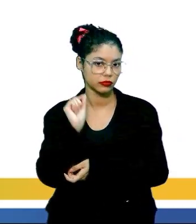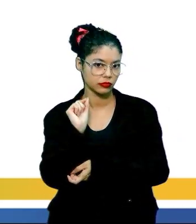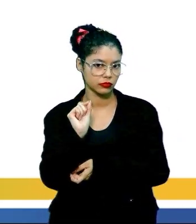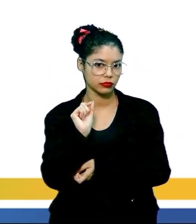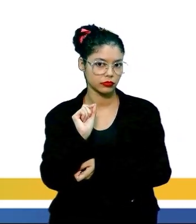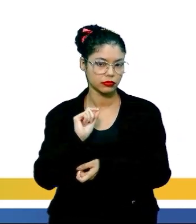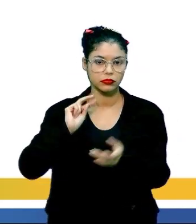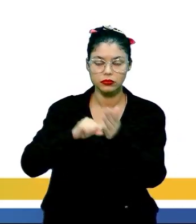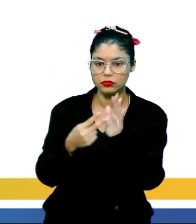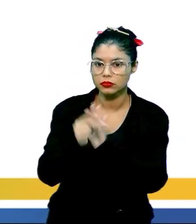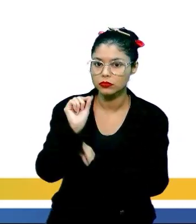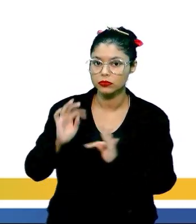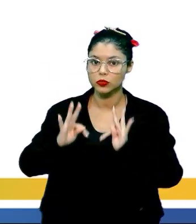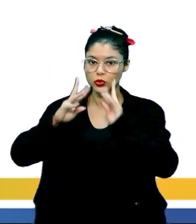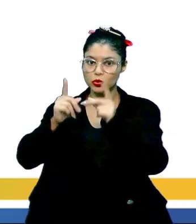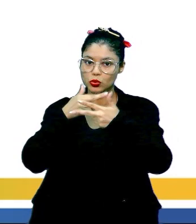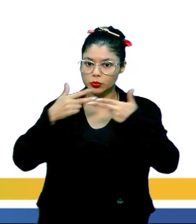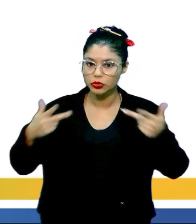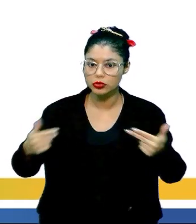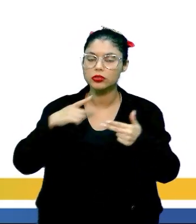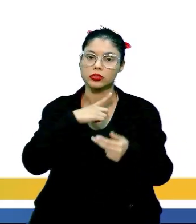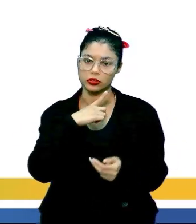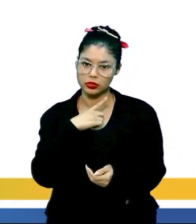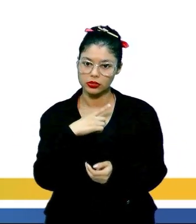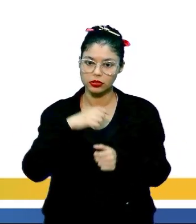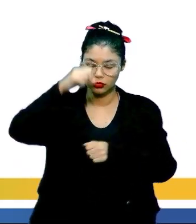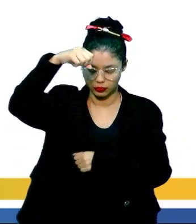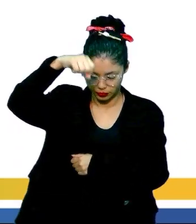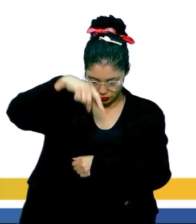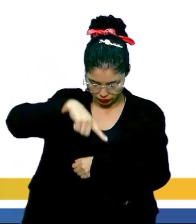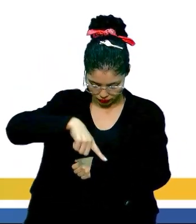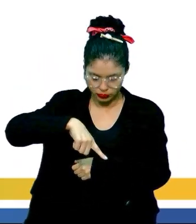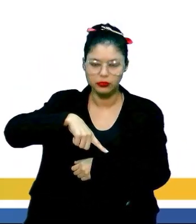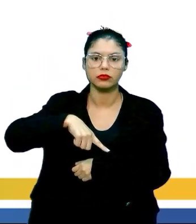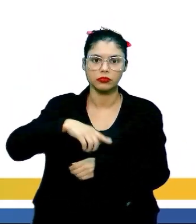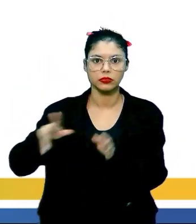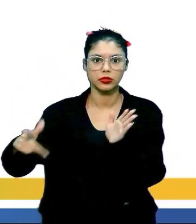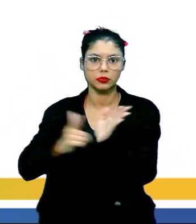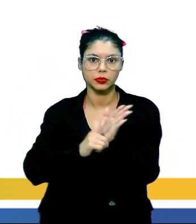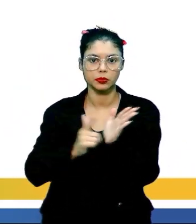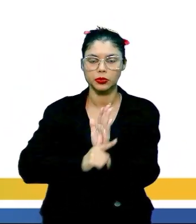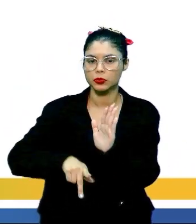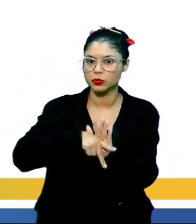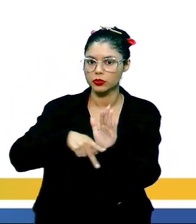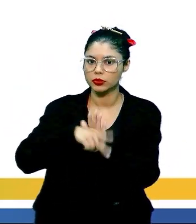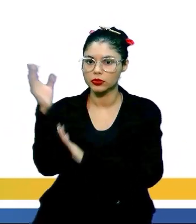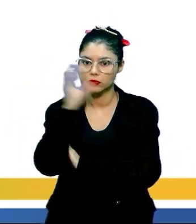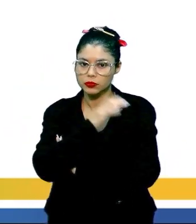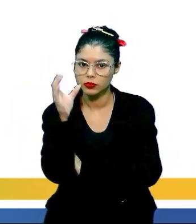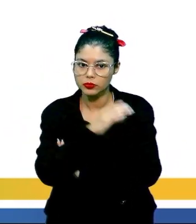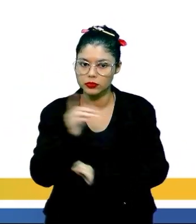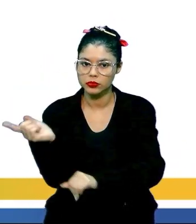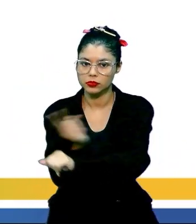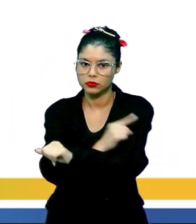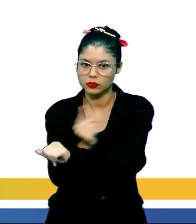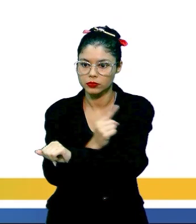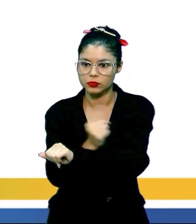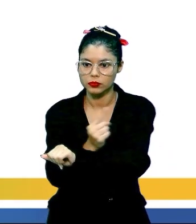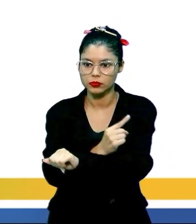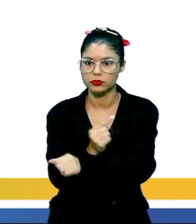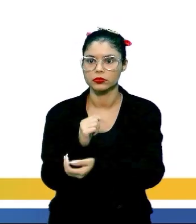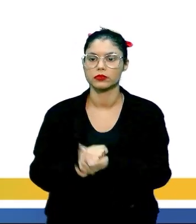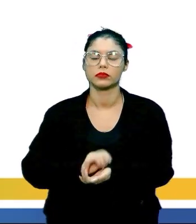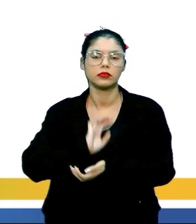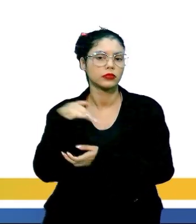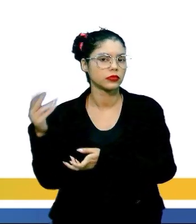gravitacional, significa que todo objeto que está em queda livre, ele assume um papel de velocidade acelerada.